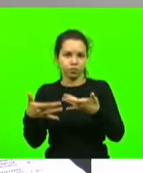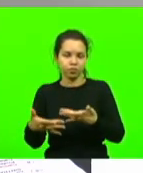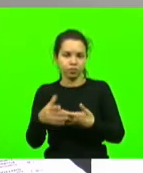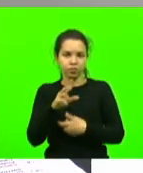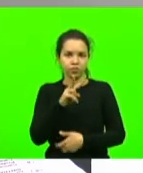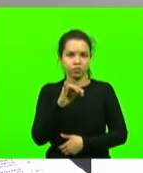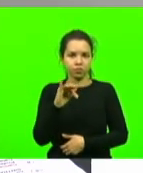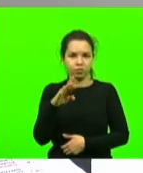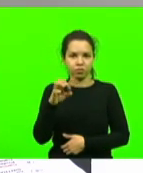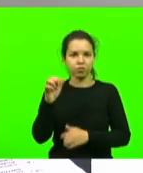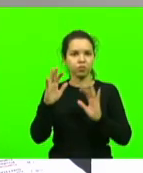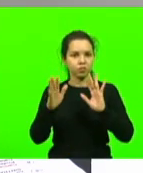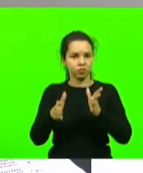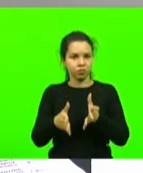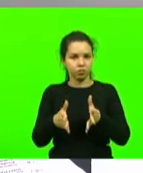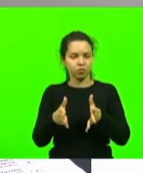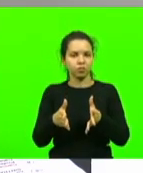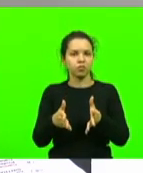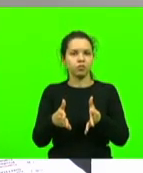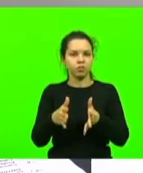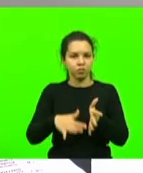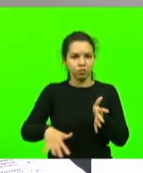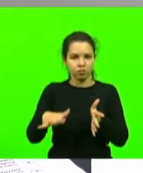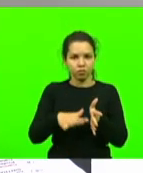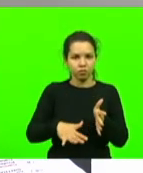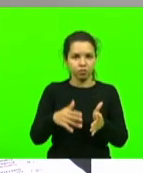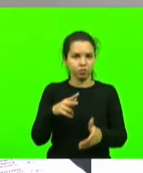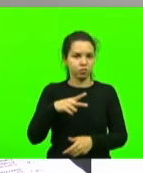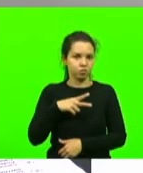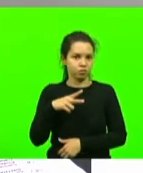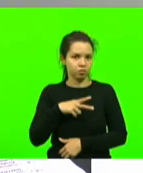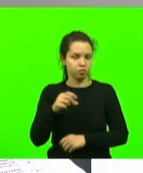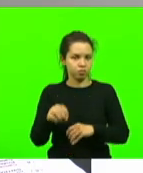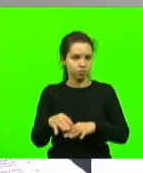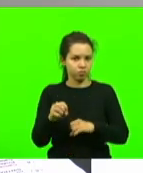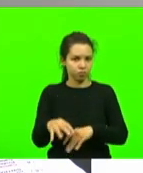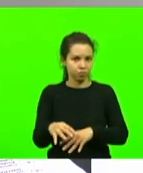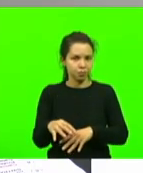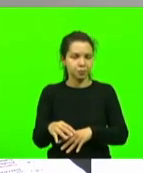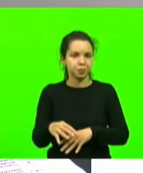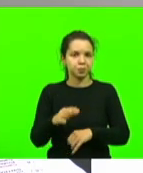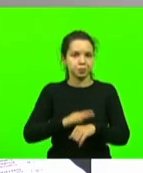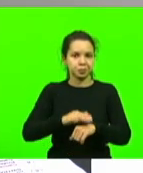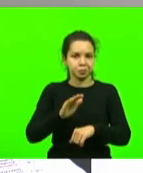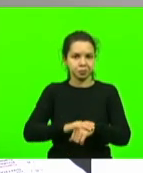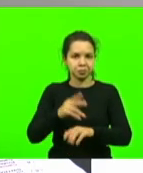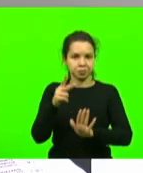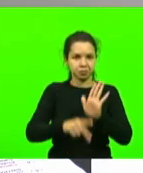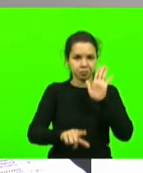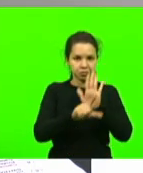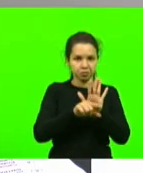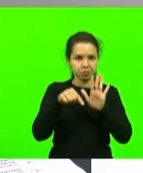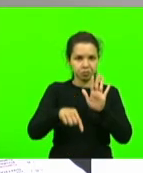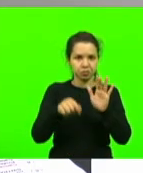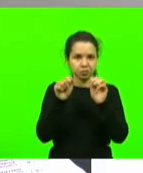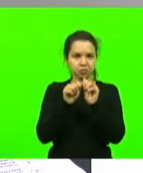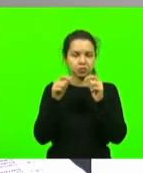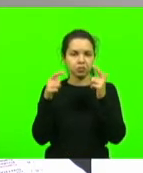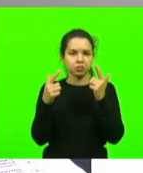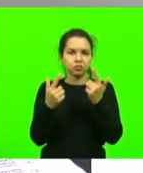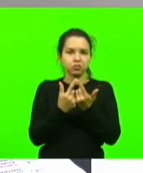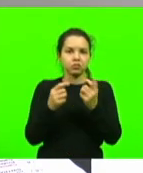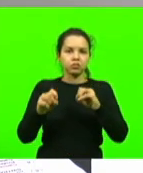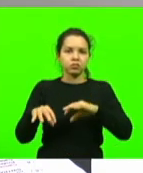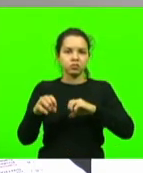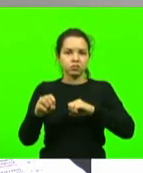fez aqui do negócio do mercado da privatização da educação o autor do projeto de lei aqui na Assembleia Legislativa da